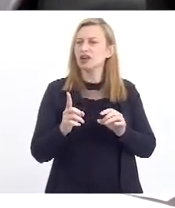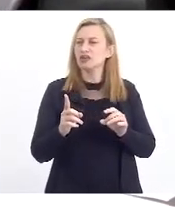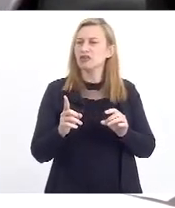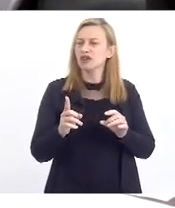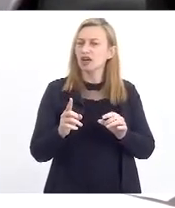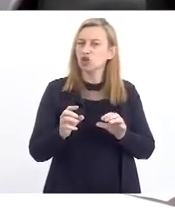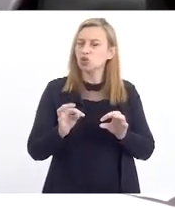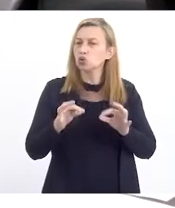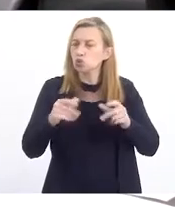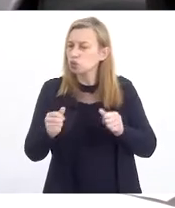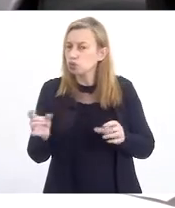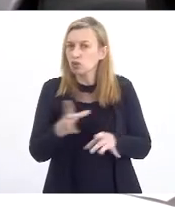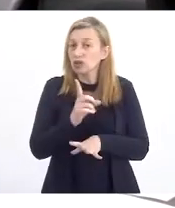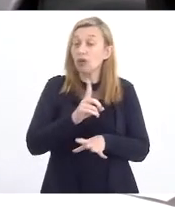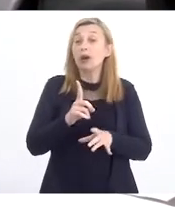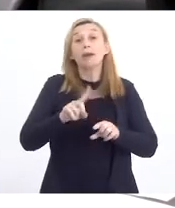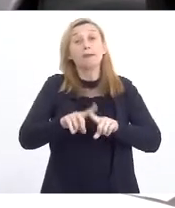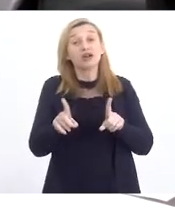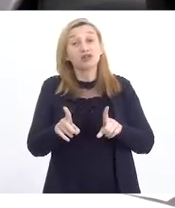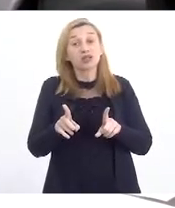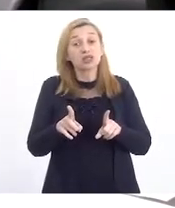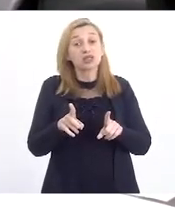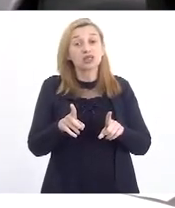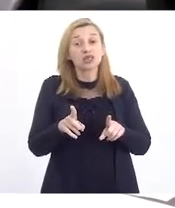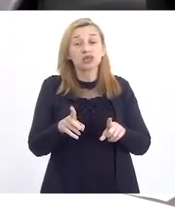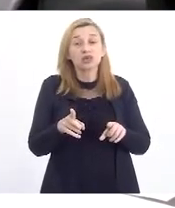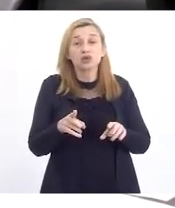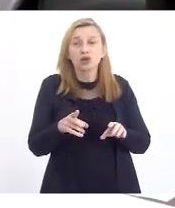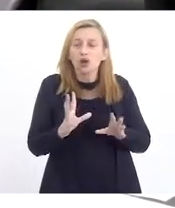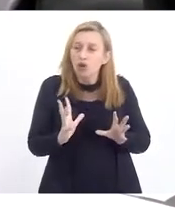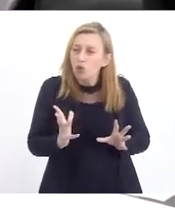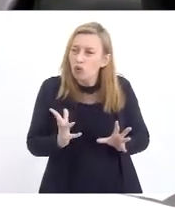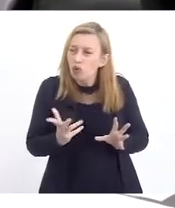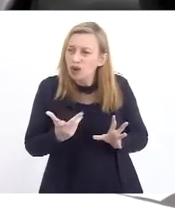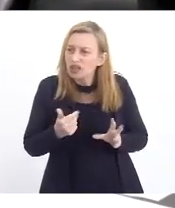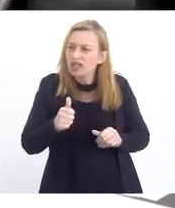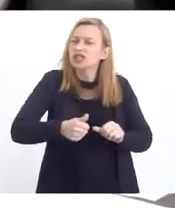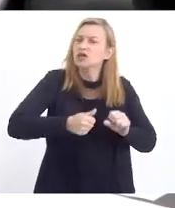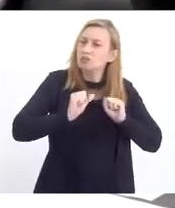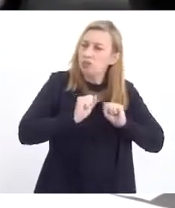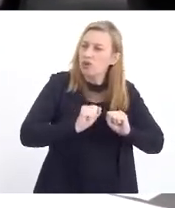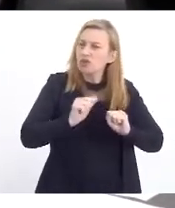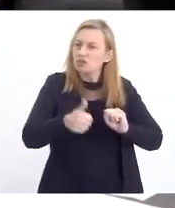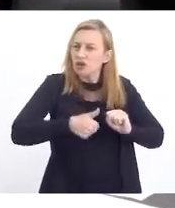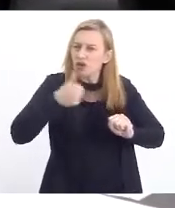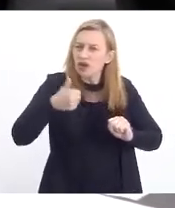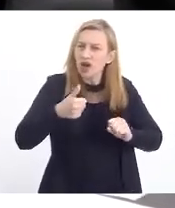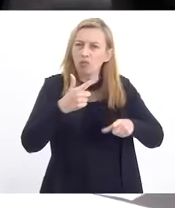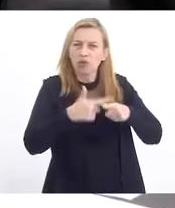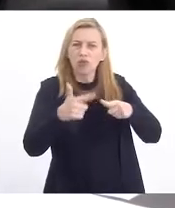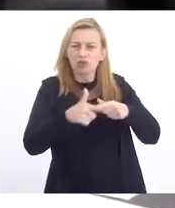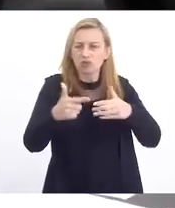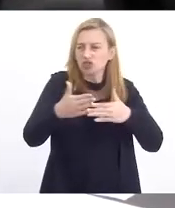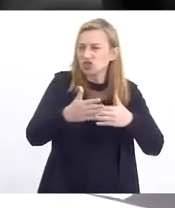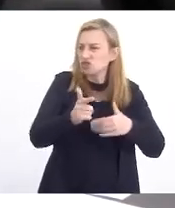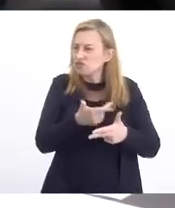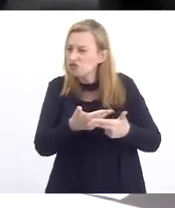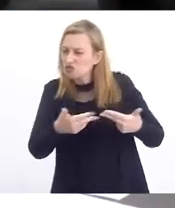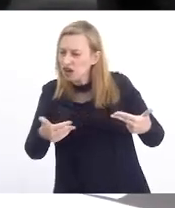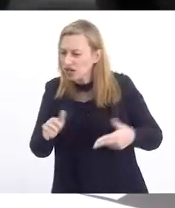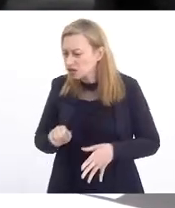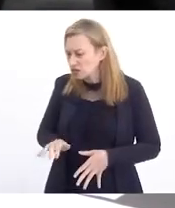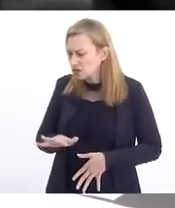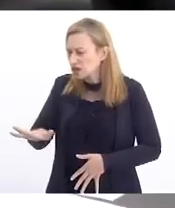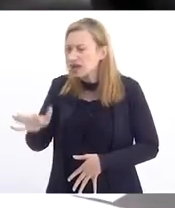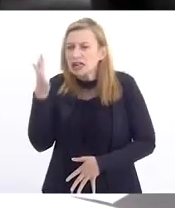reserva adicional que pode minorar os problemas de muitas comunidades. Não sei